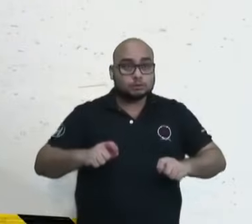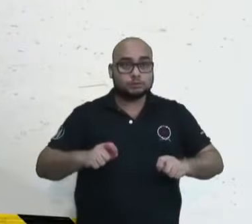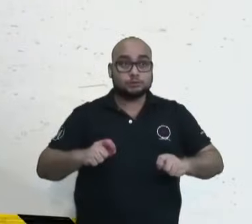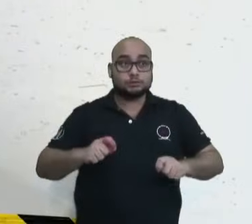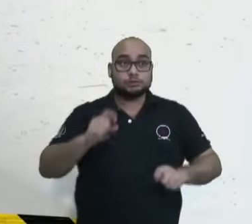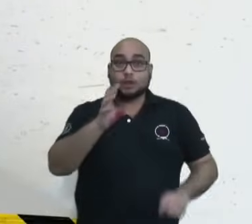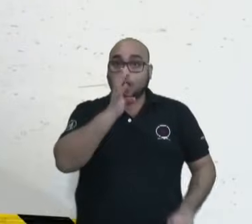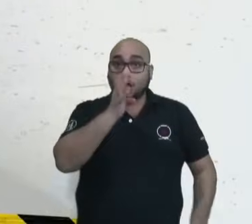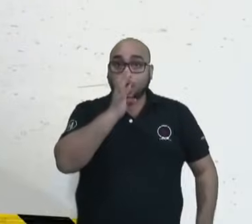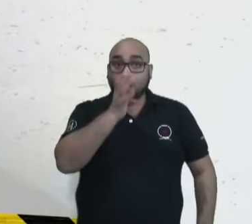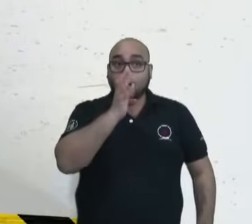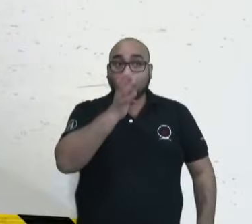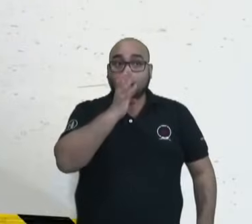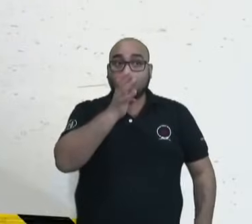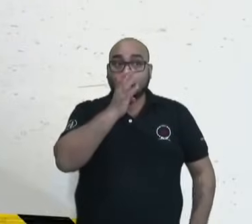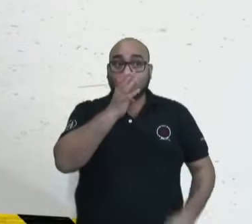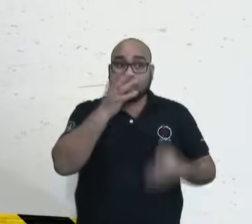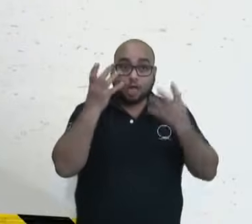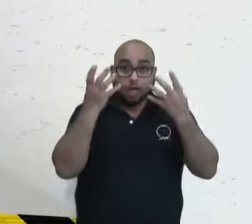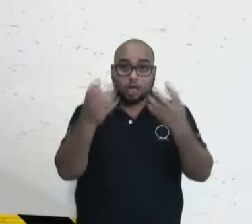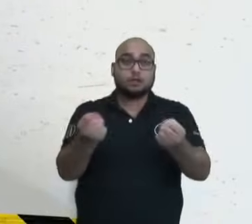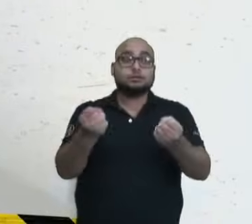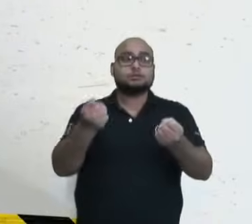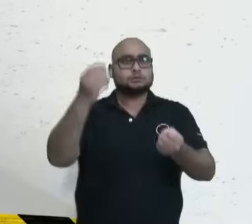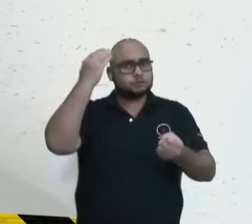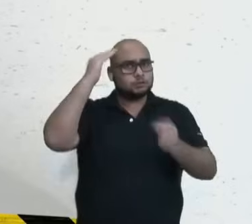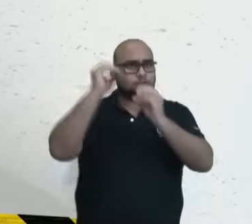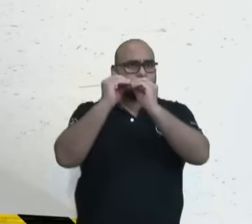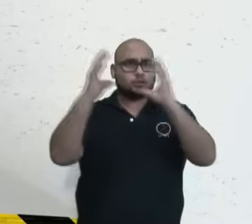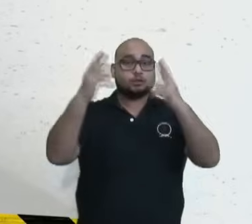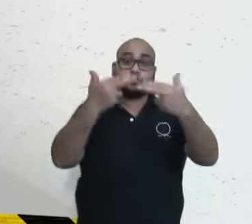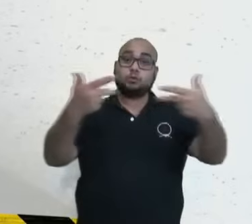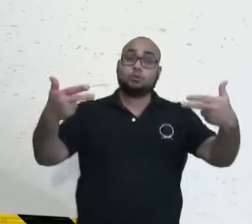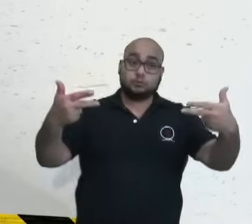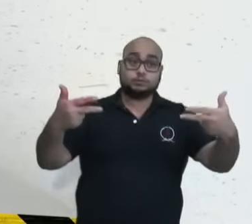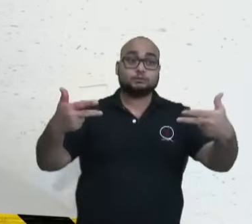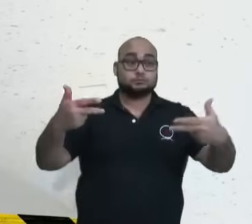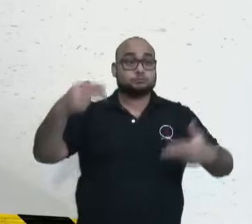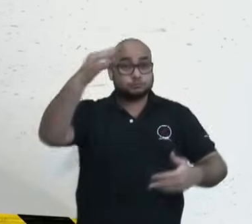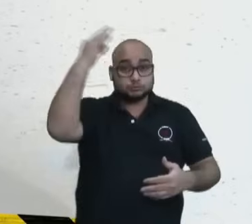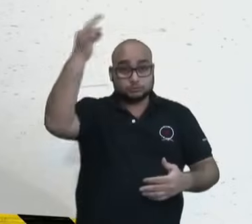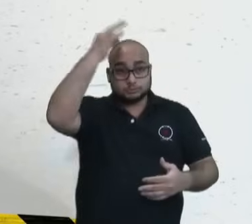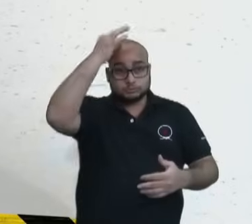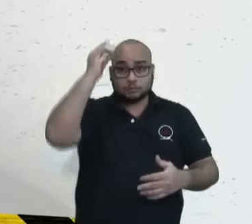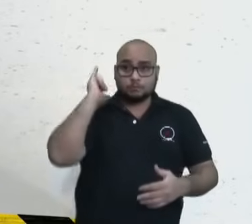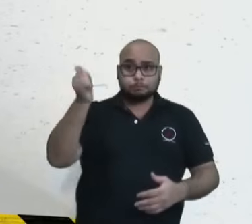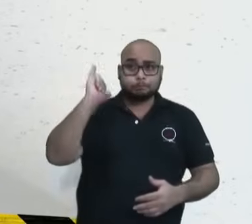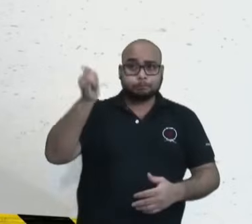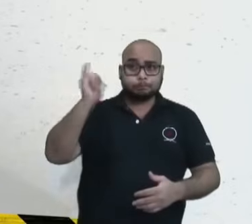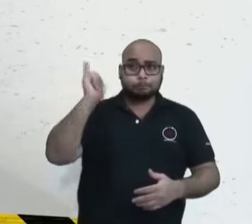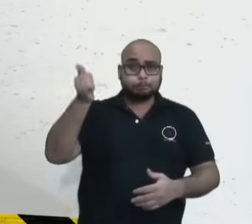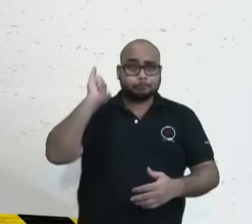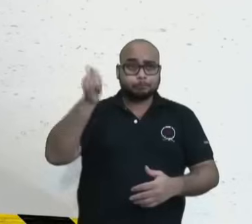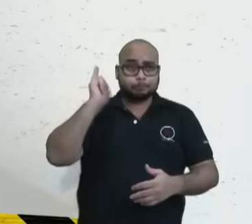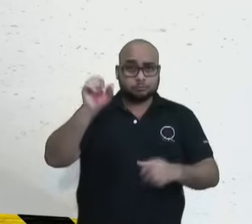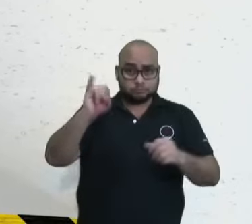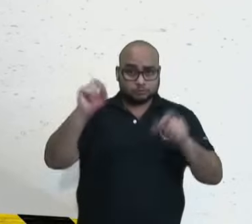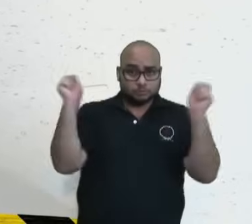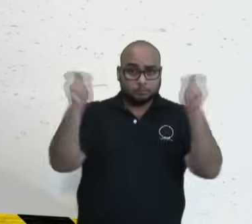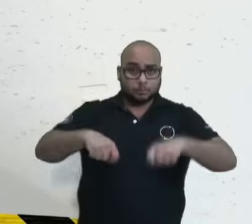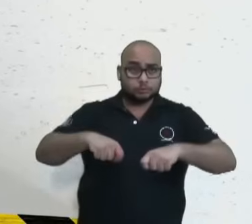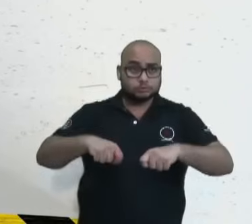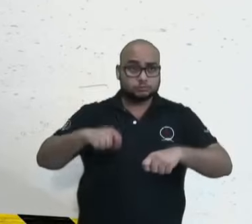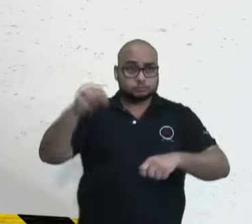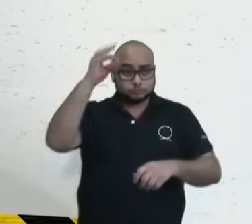à igreja Quem tem ouvidos alça o que o espírito